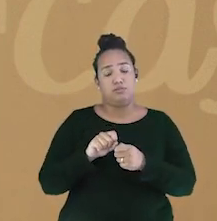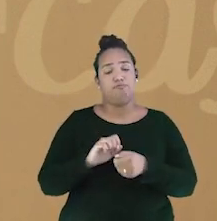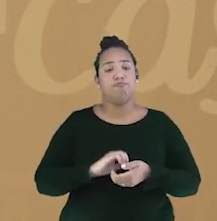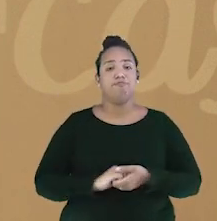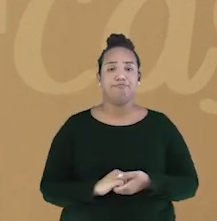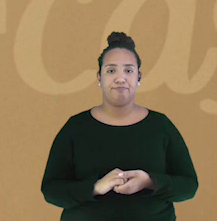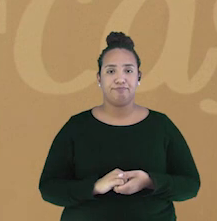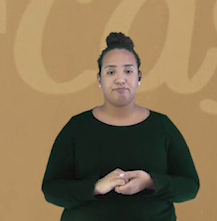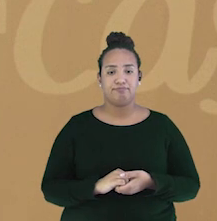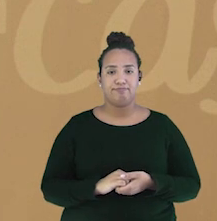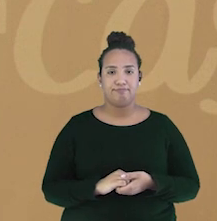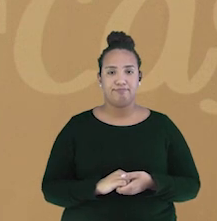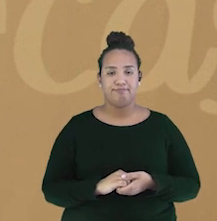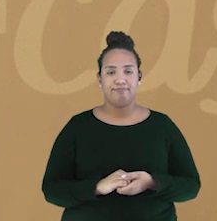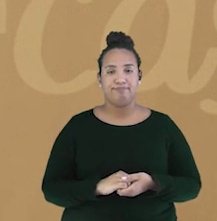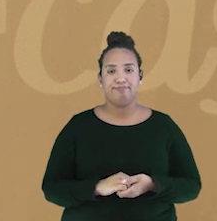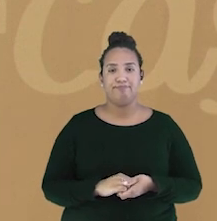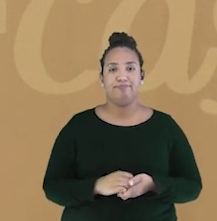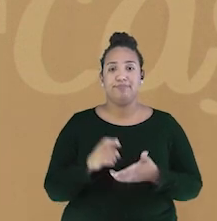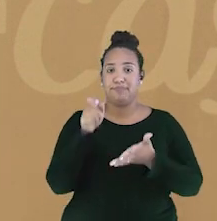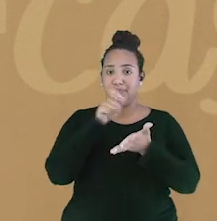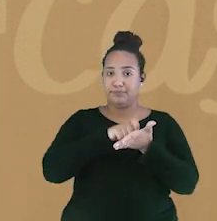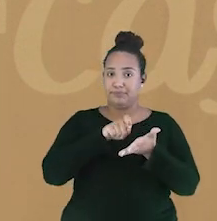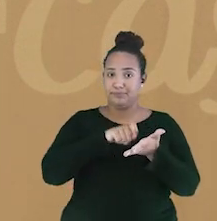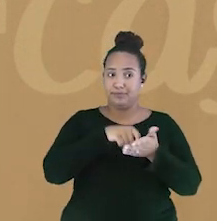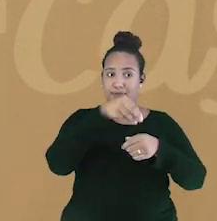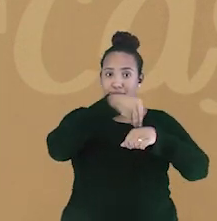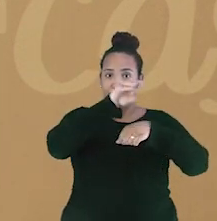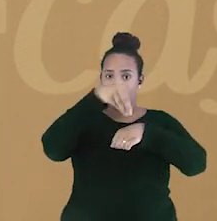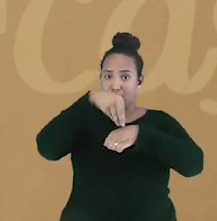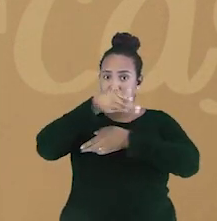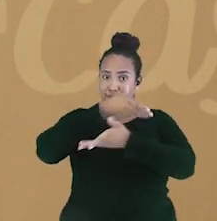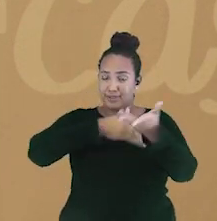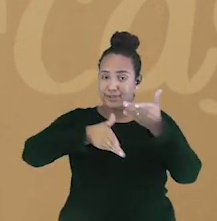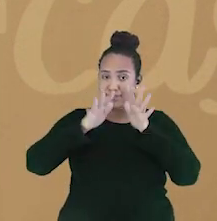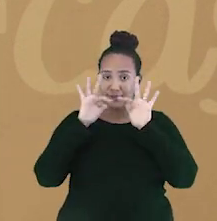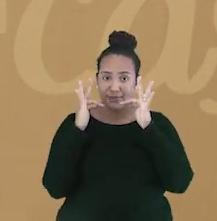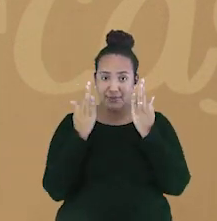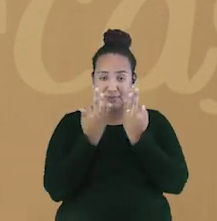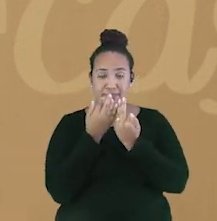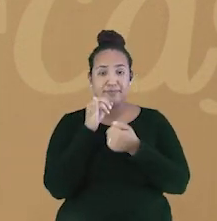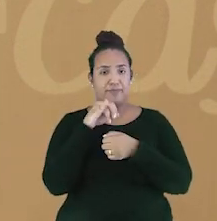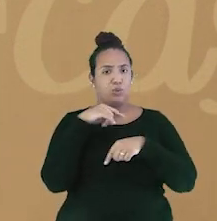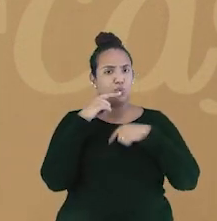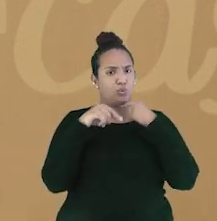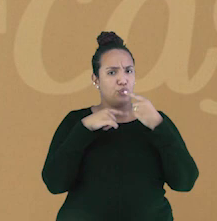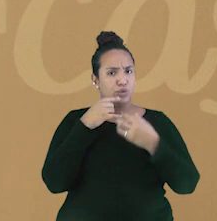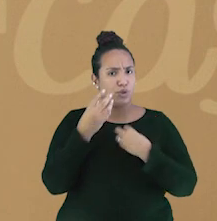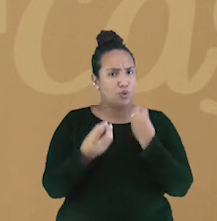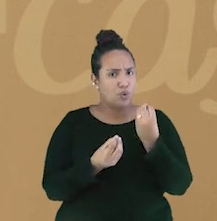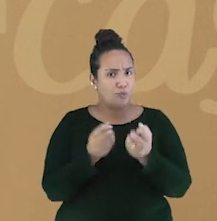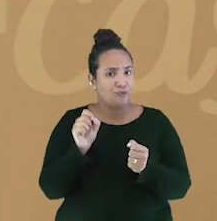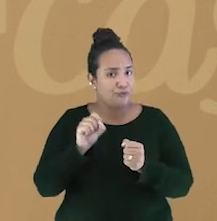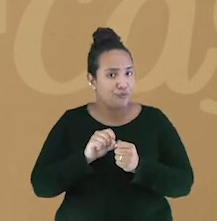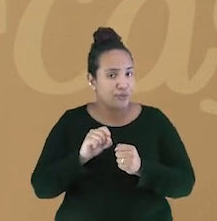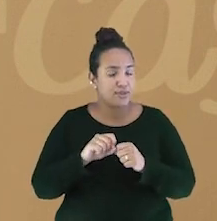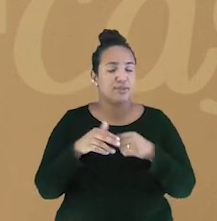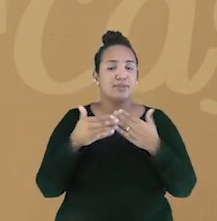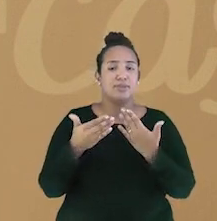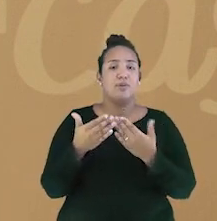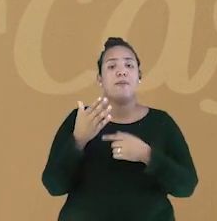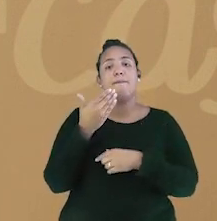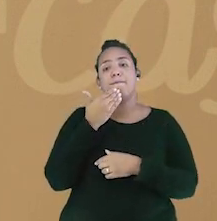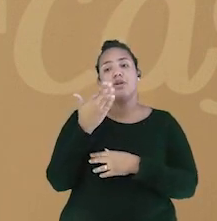ganha anote E compartilhe com sua família Se tiver dúvidas de como fazer essa tabela procure seu professor